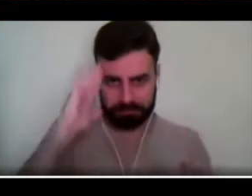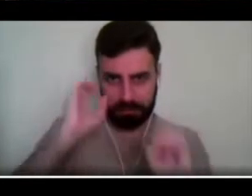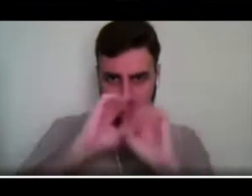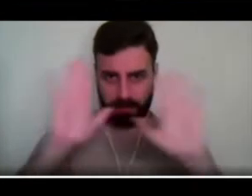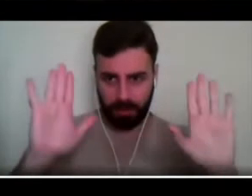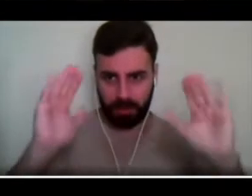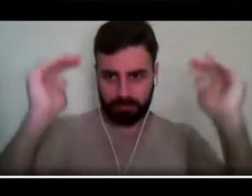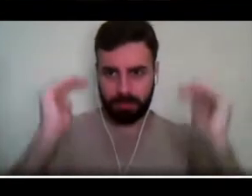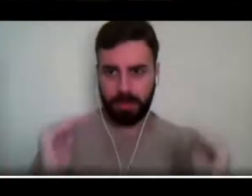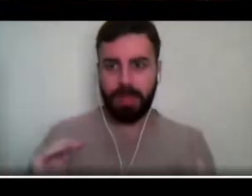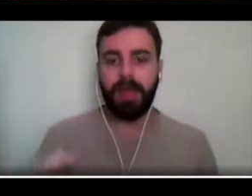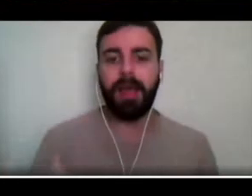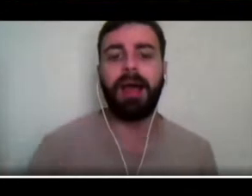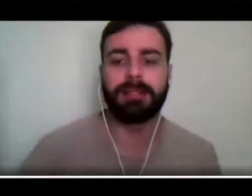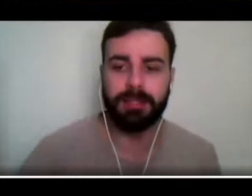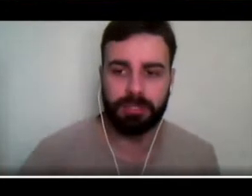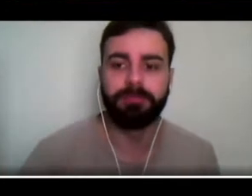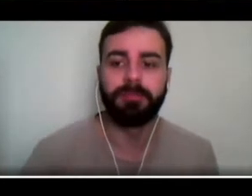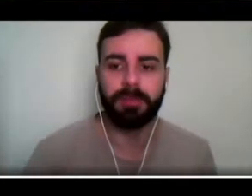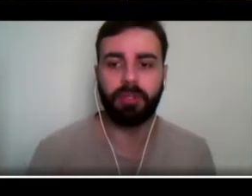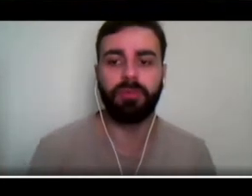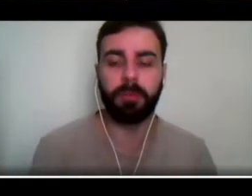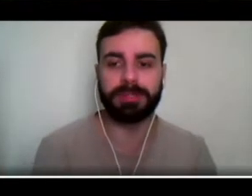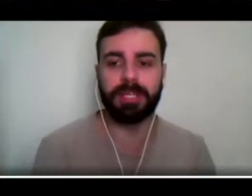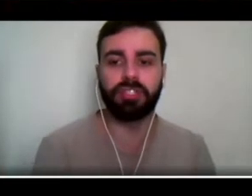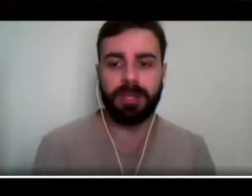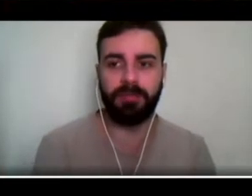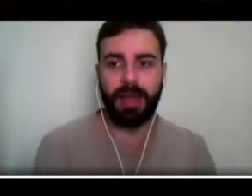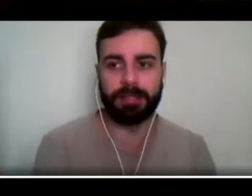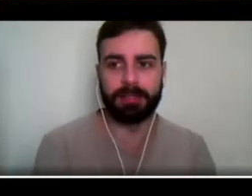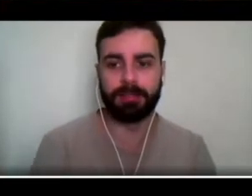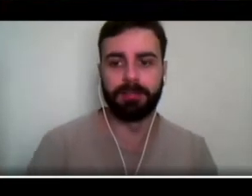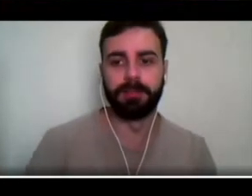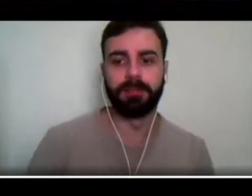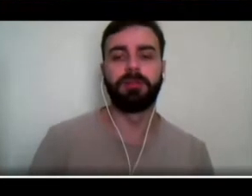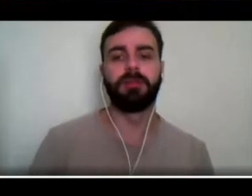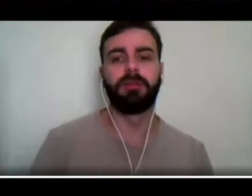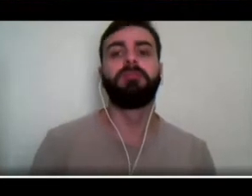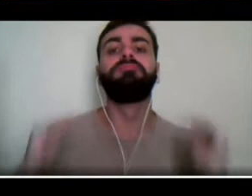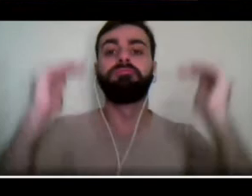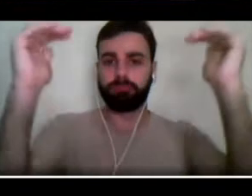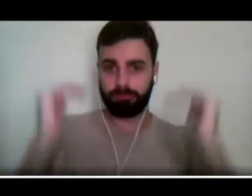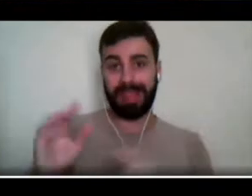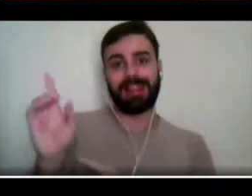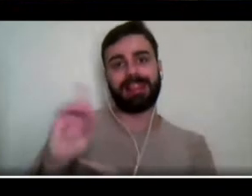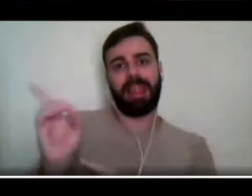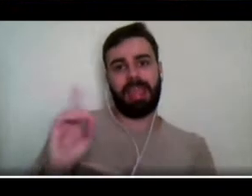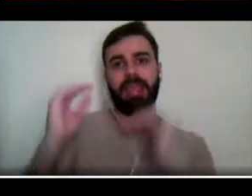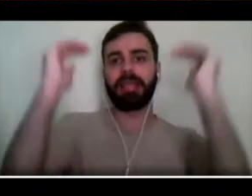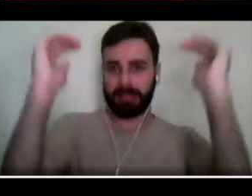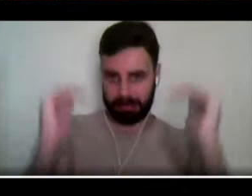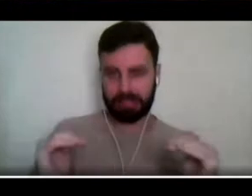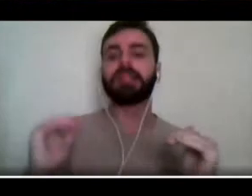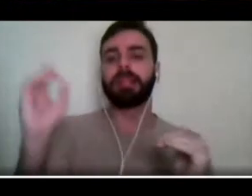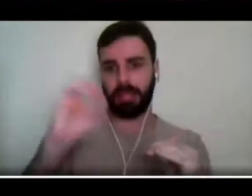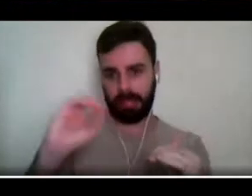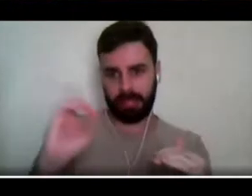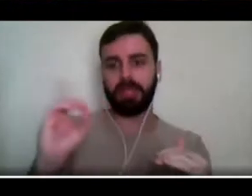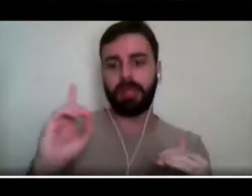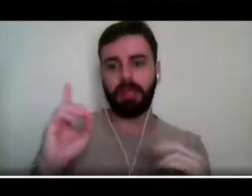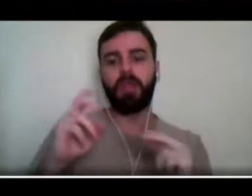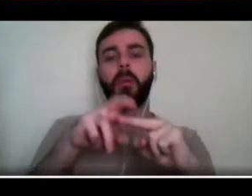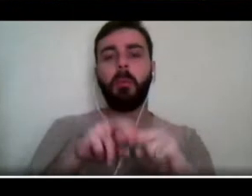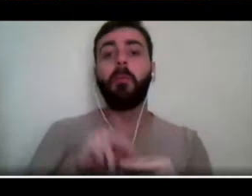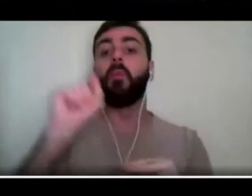Ah, entendi. Então foi um processo de derivada, né? Eu derivei. Por quê? Né? A velocidade, ela